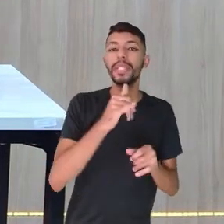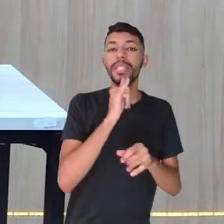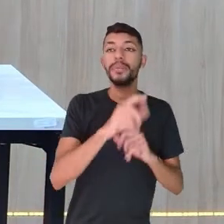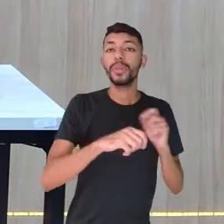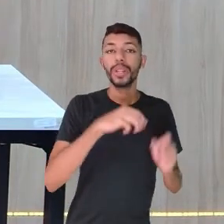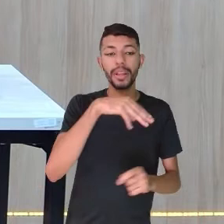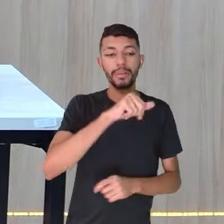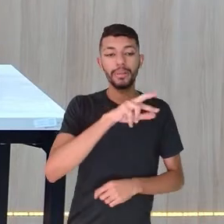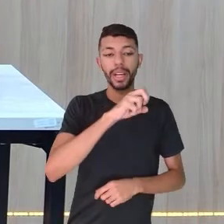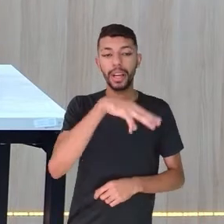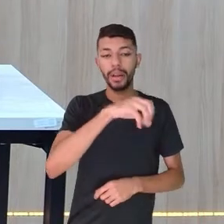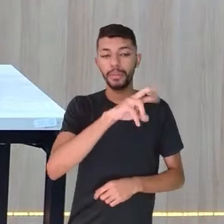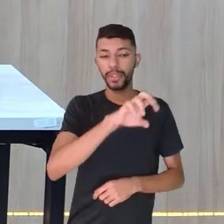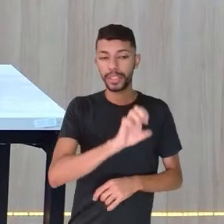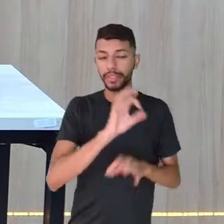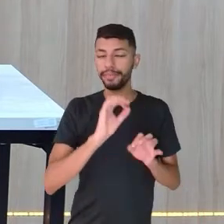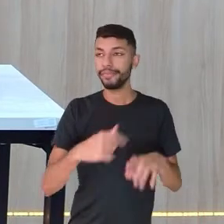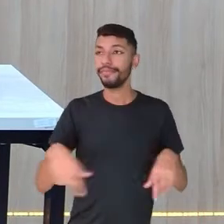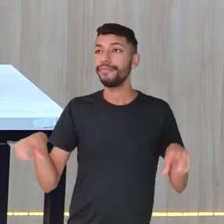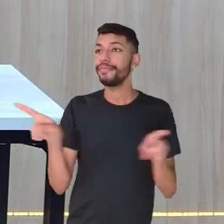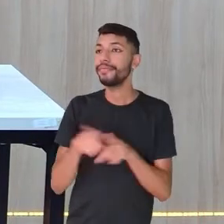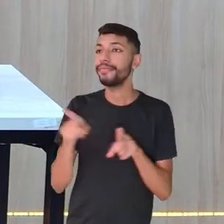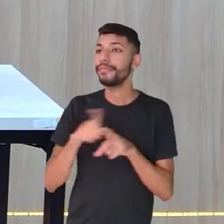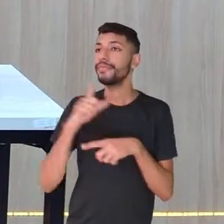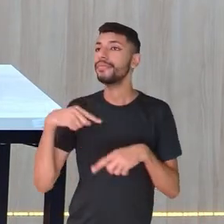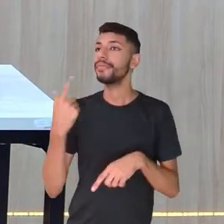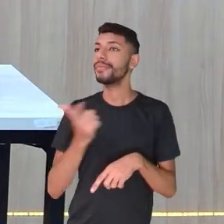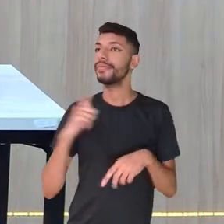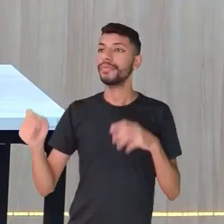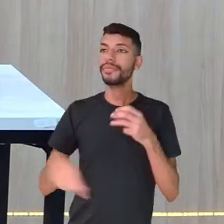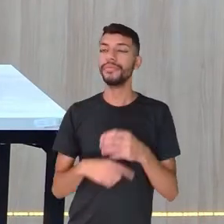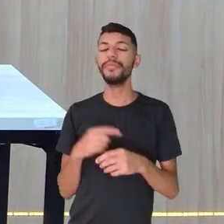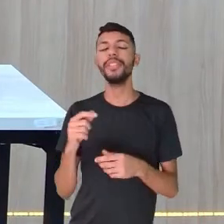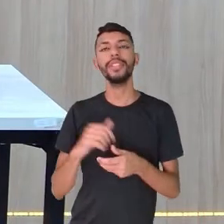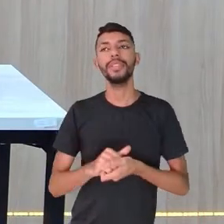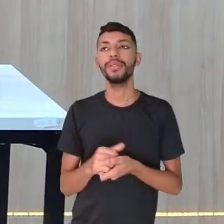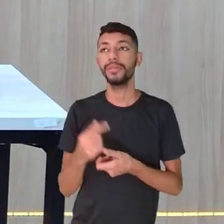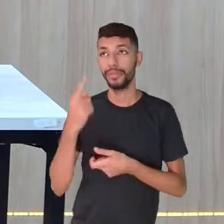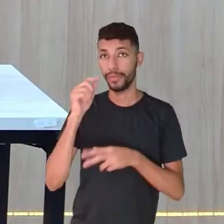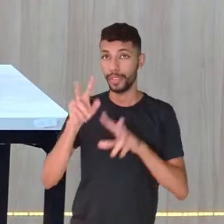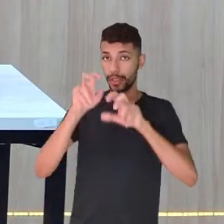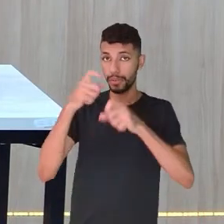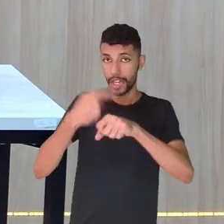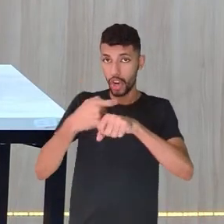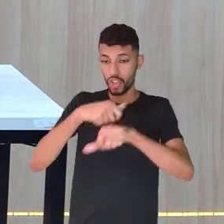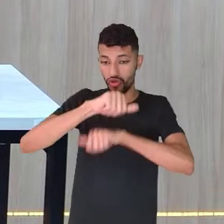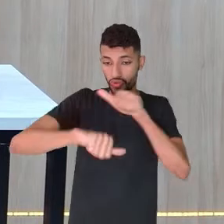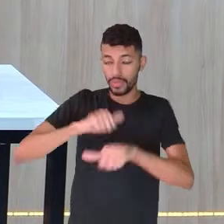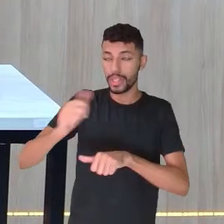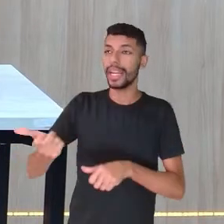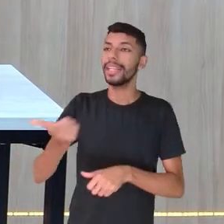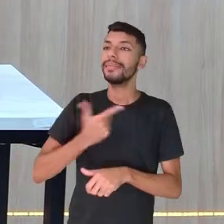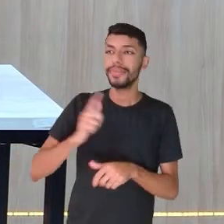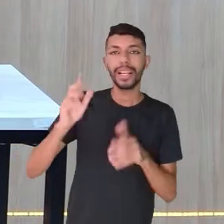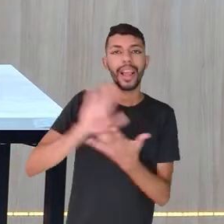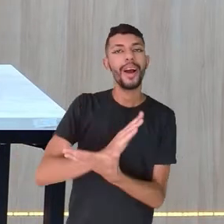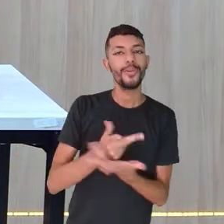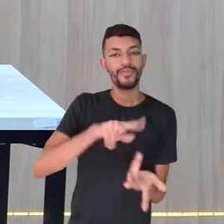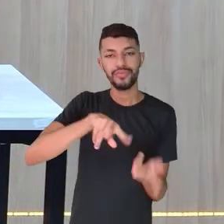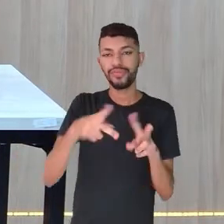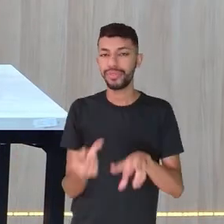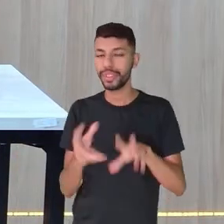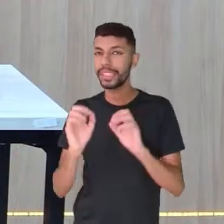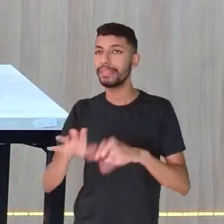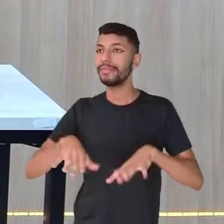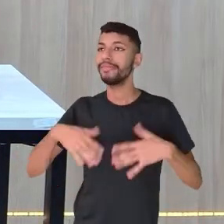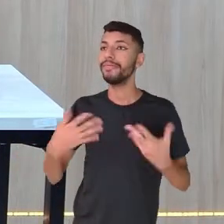temos também? Como foi dito, a rocha metamórfica, ela vai sofrer transformações. Então,